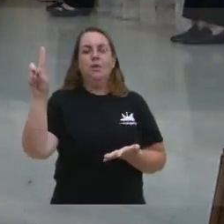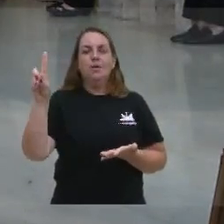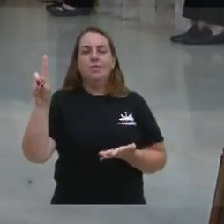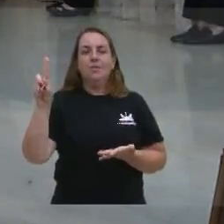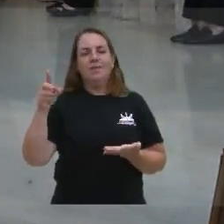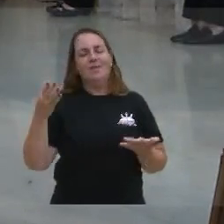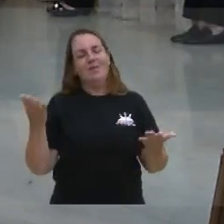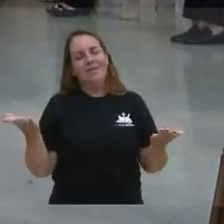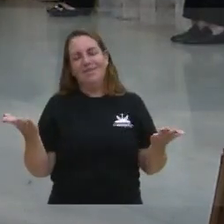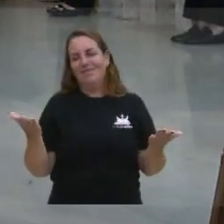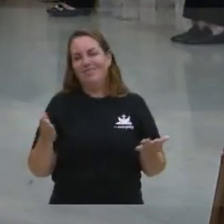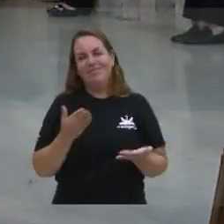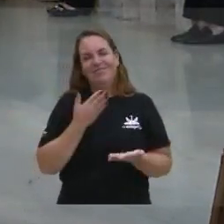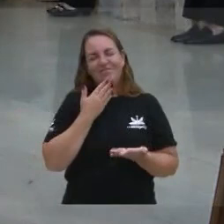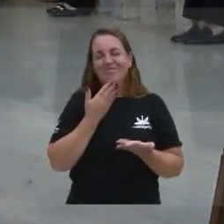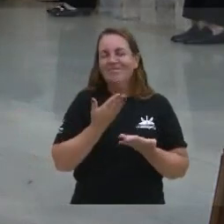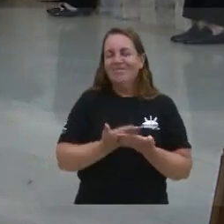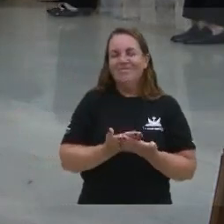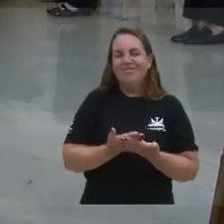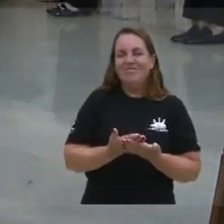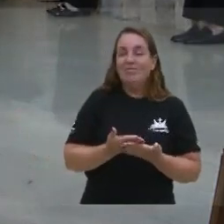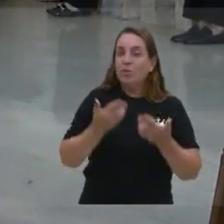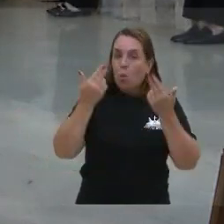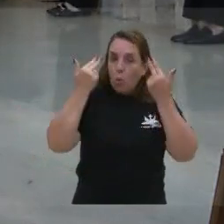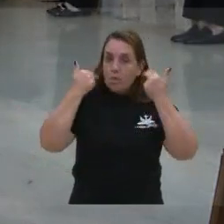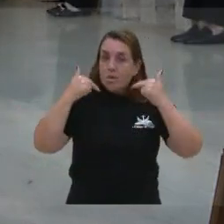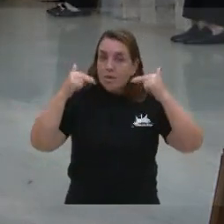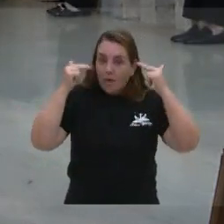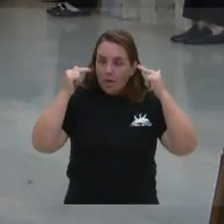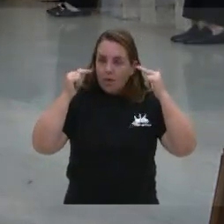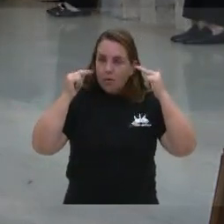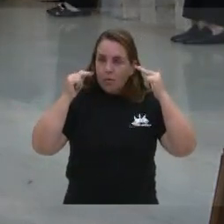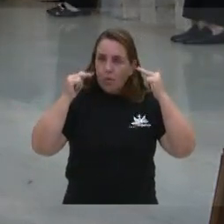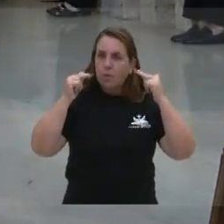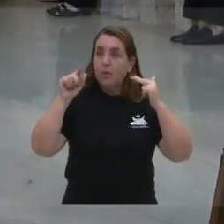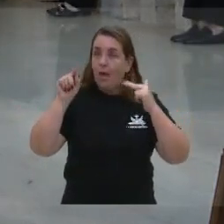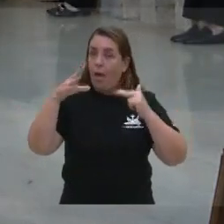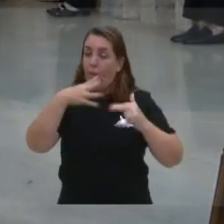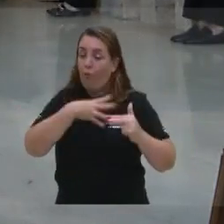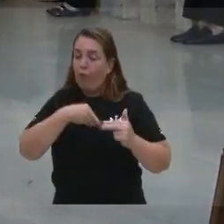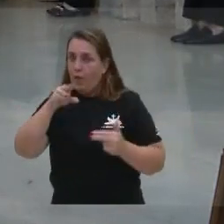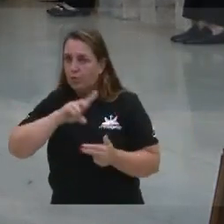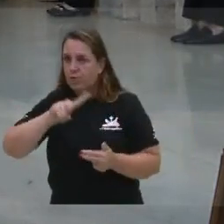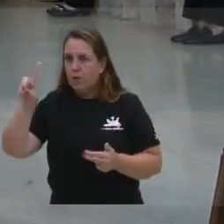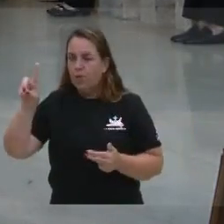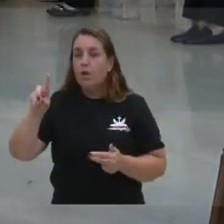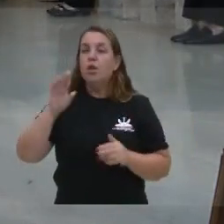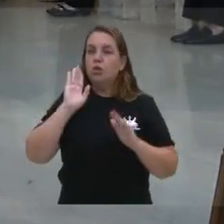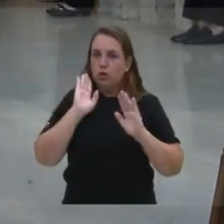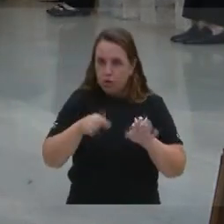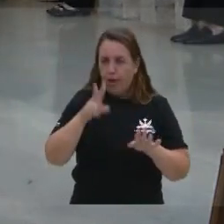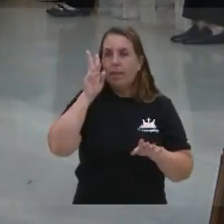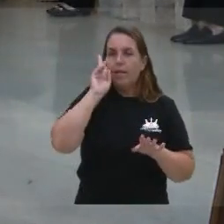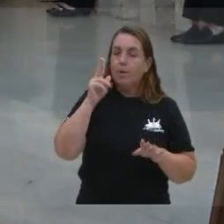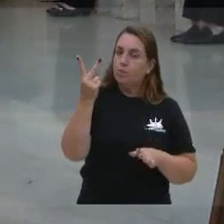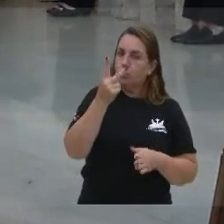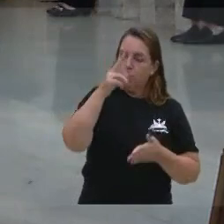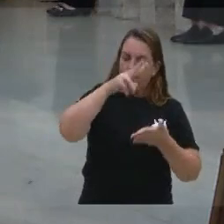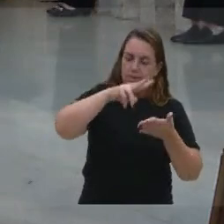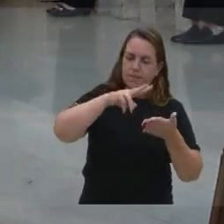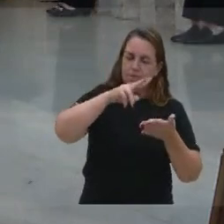meus irmãos, Cordeiro de Deus. E inevitavelmente nós temos que lembrar de dois